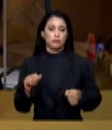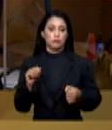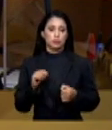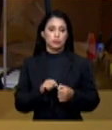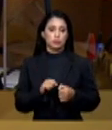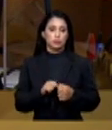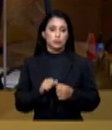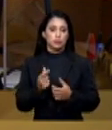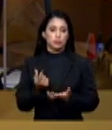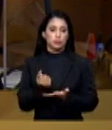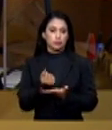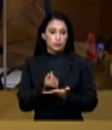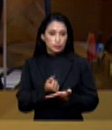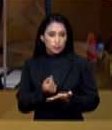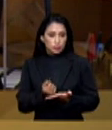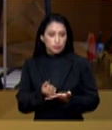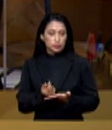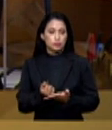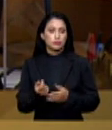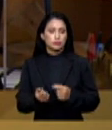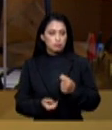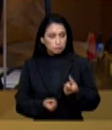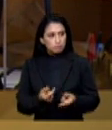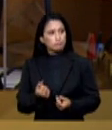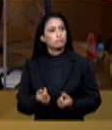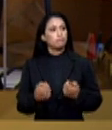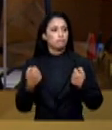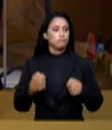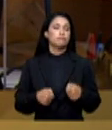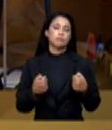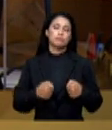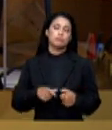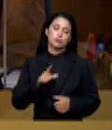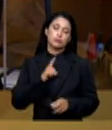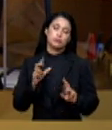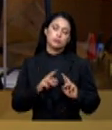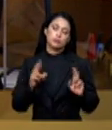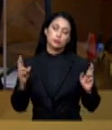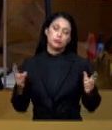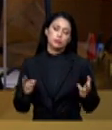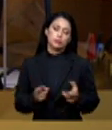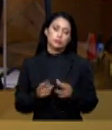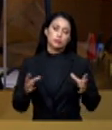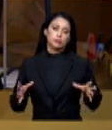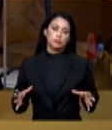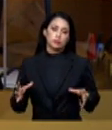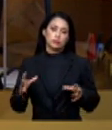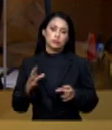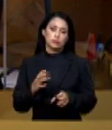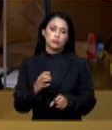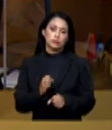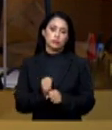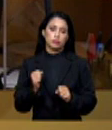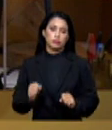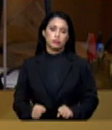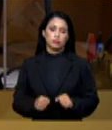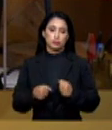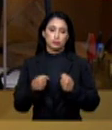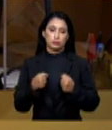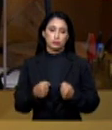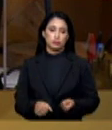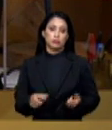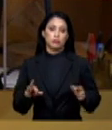sejam economicamente viáveis que haja economicidade e preciso que haja reunião ou a junção de esforços